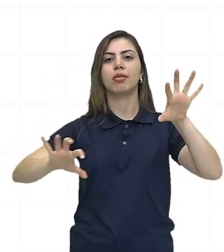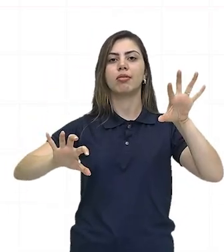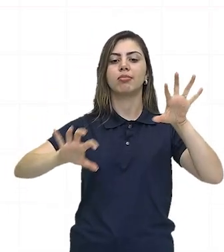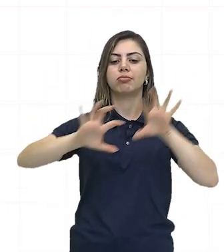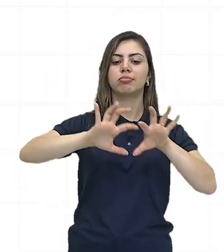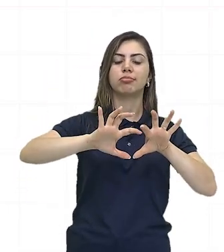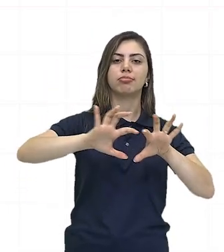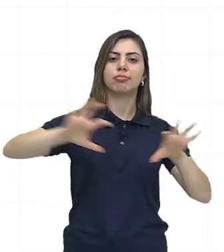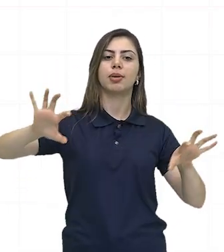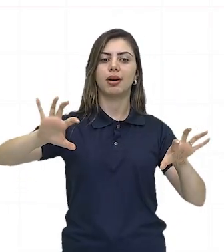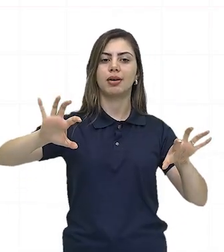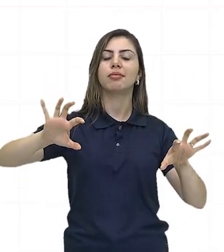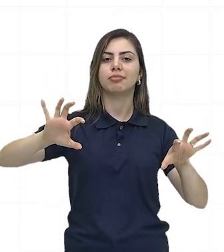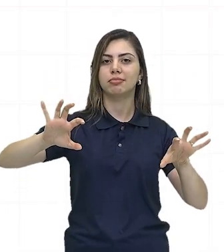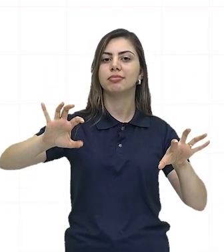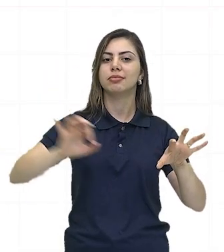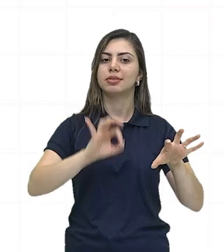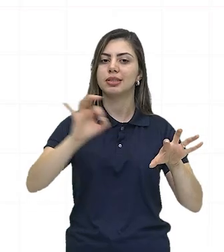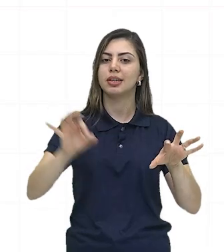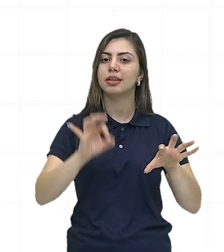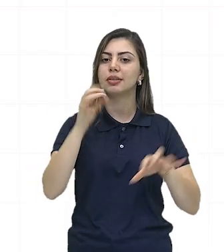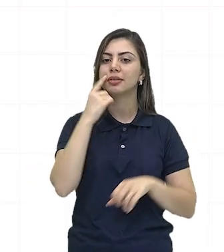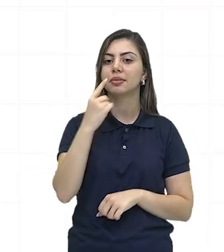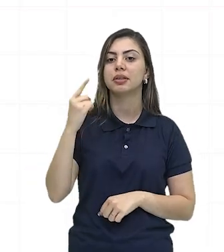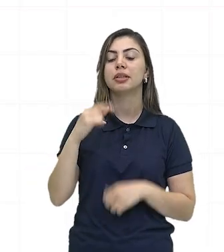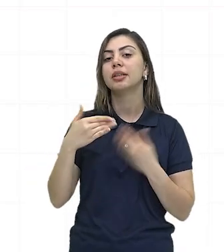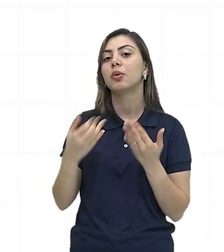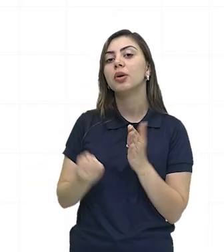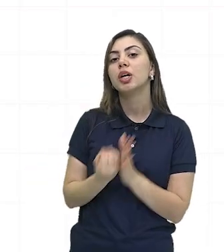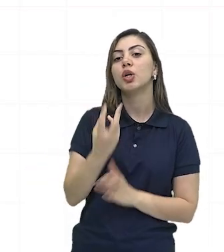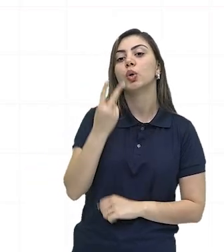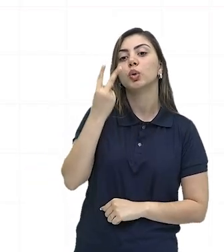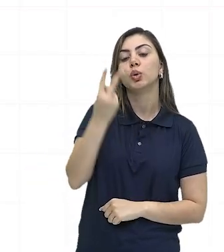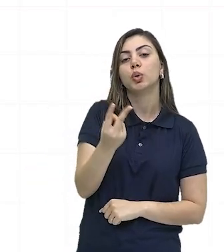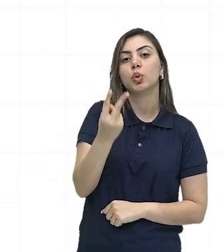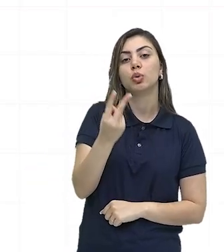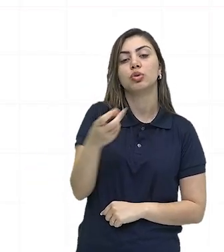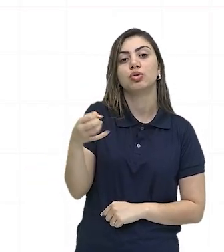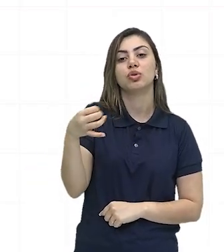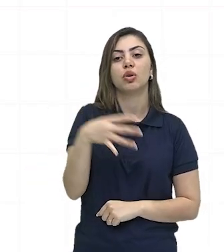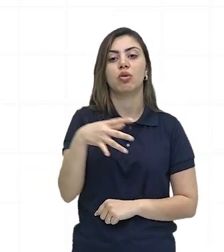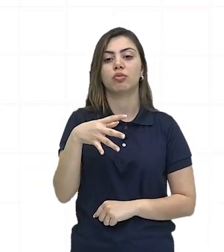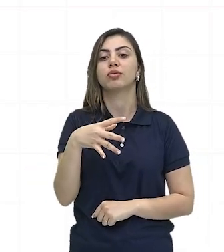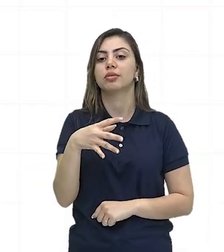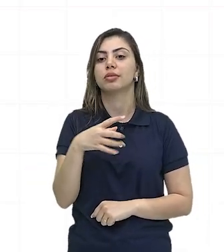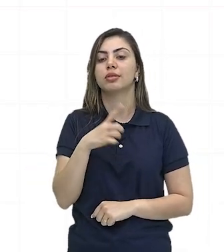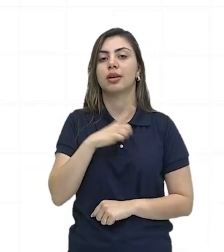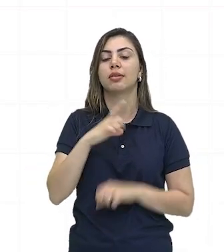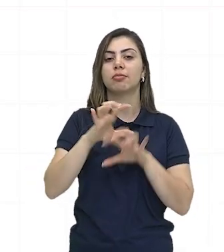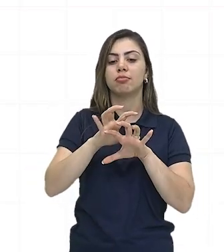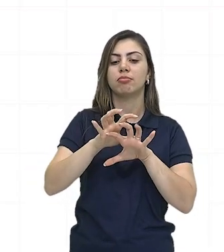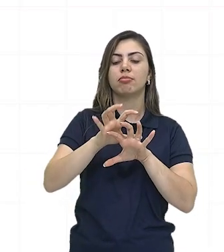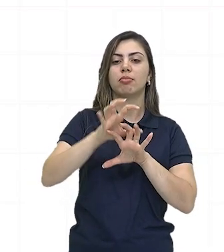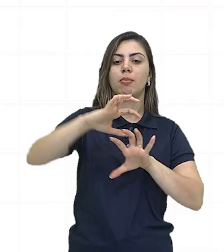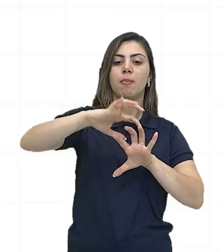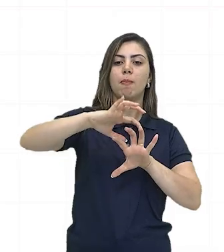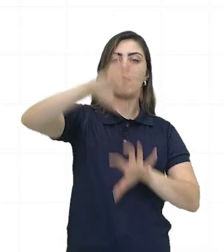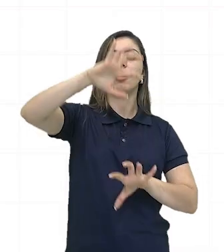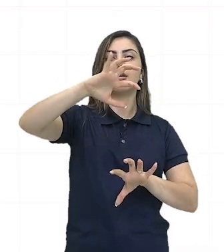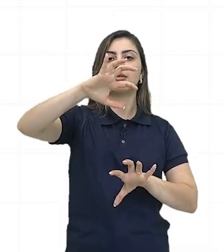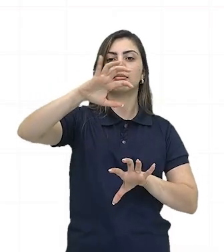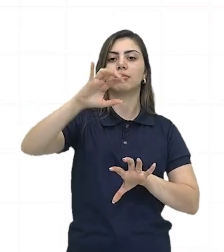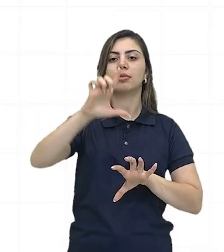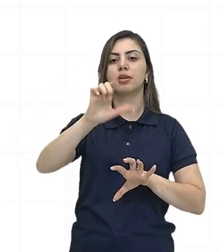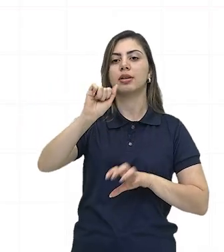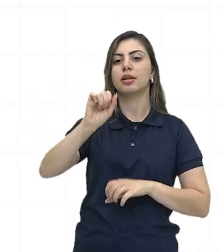fragmentação ela veio dar origem a 2 novos continentes, que são o continente